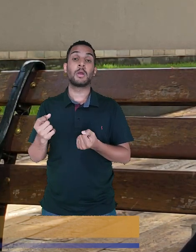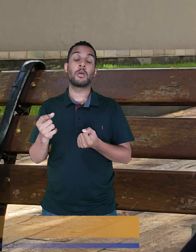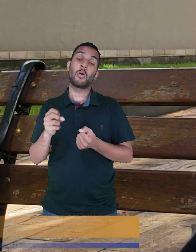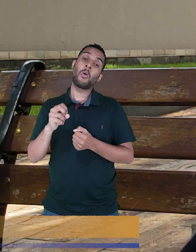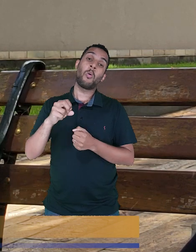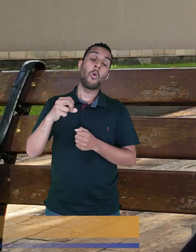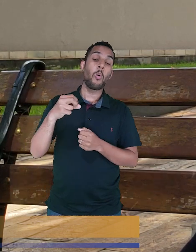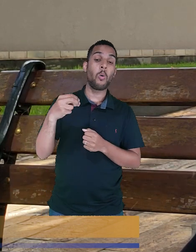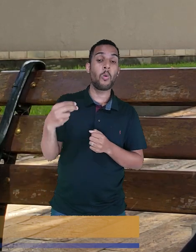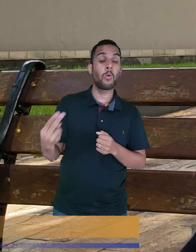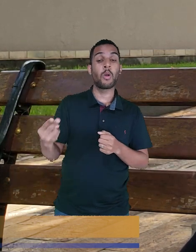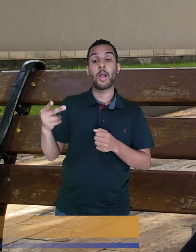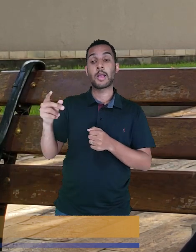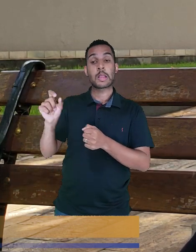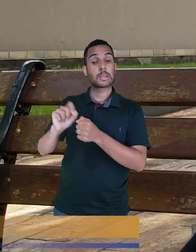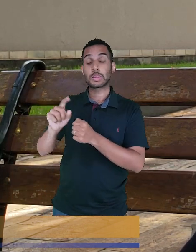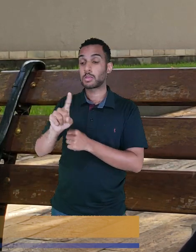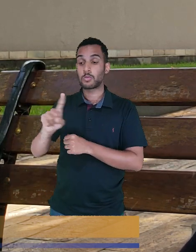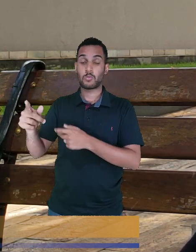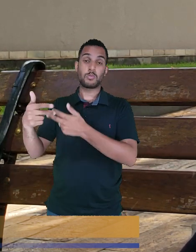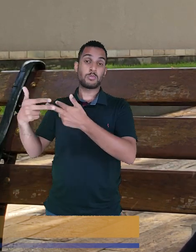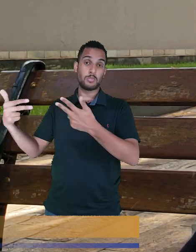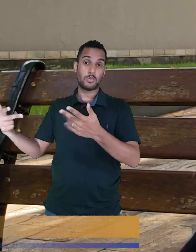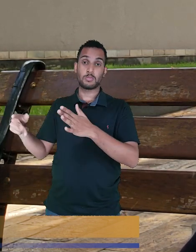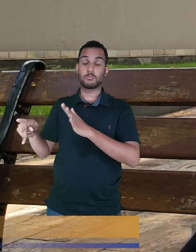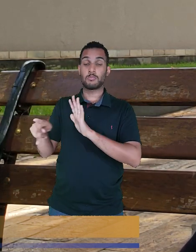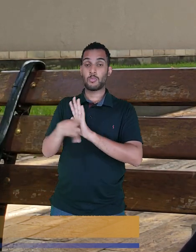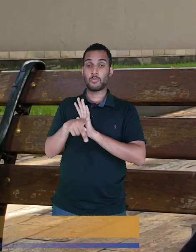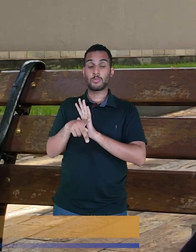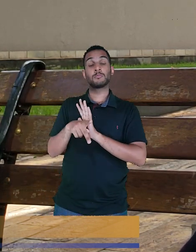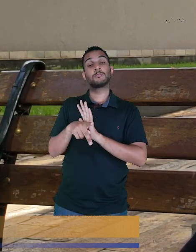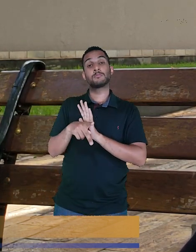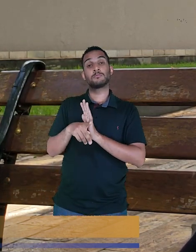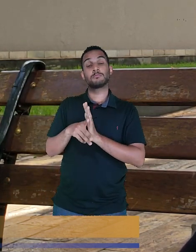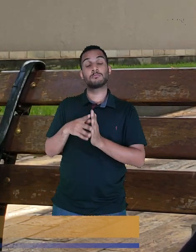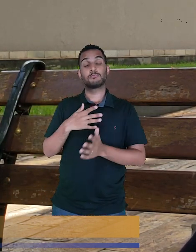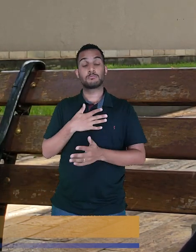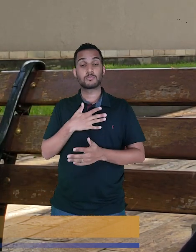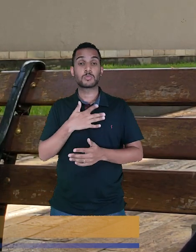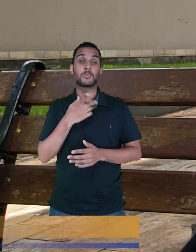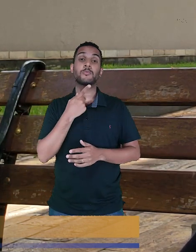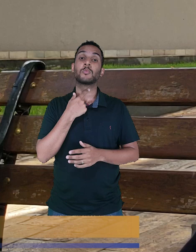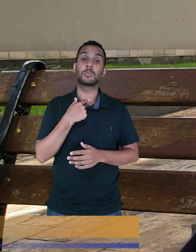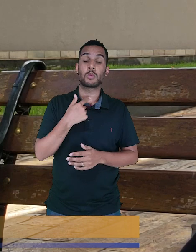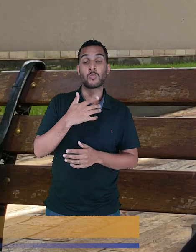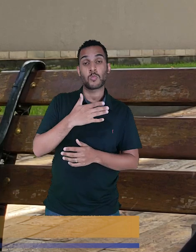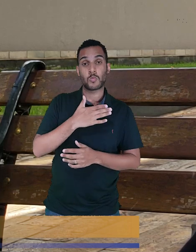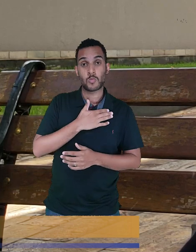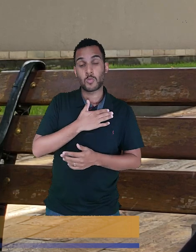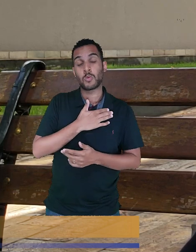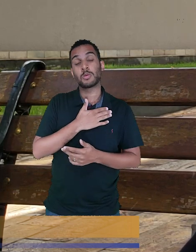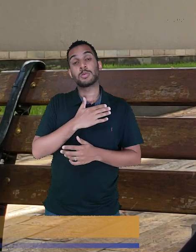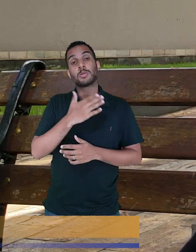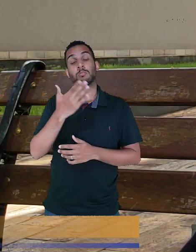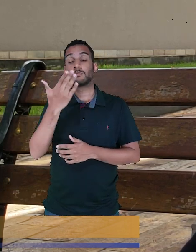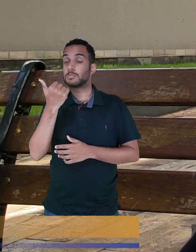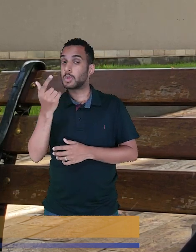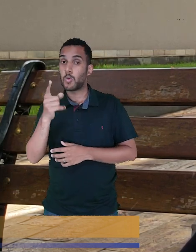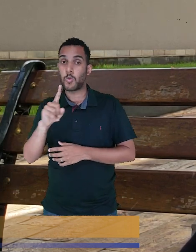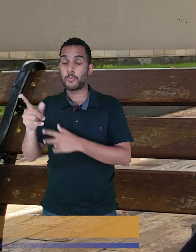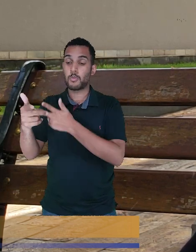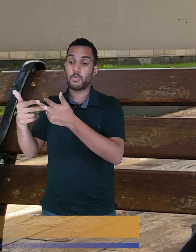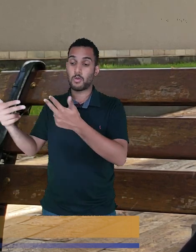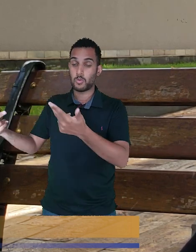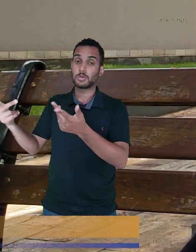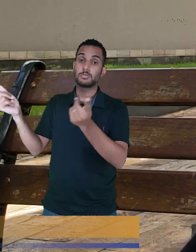fazer, a deixar alguma coisa que é nosso, a deixar algum